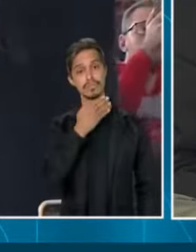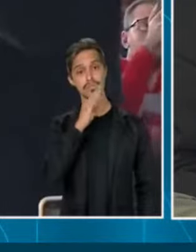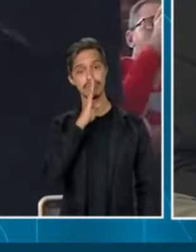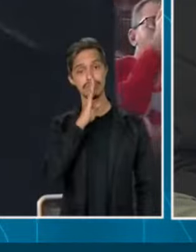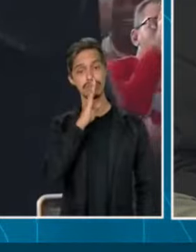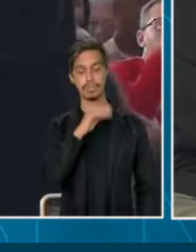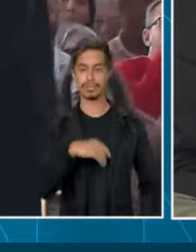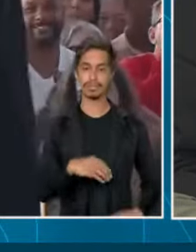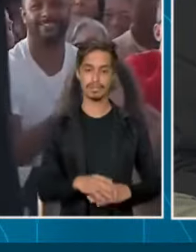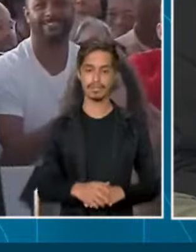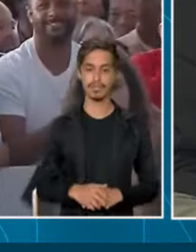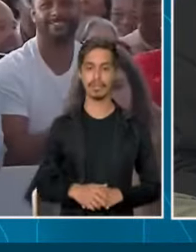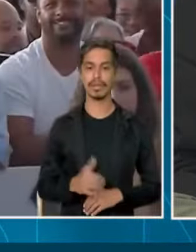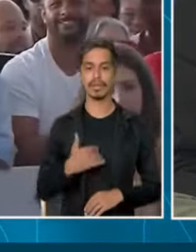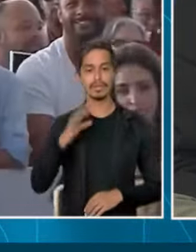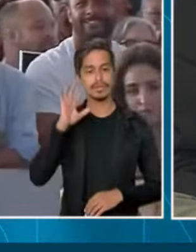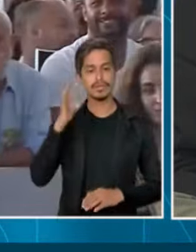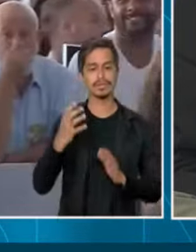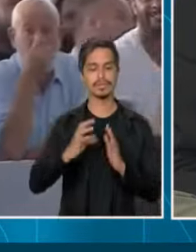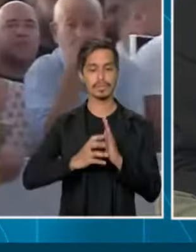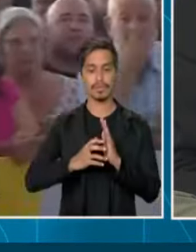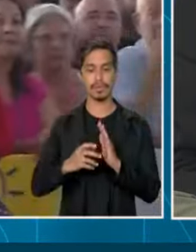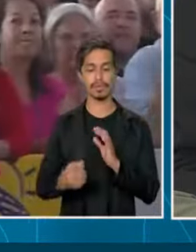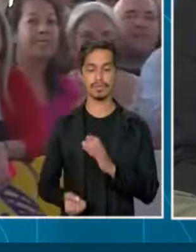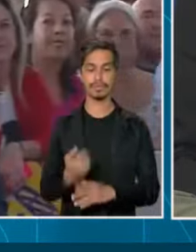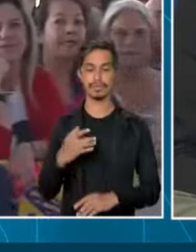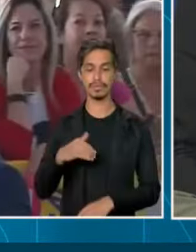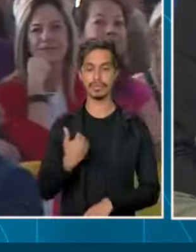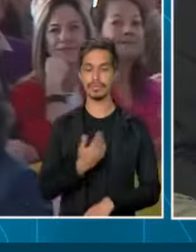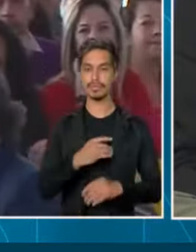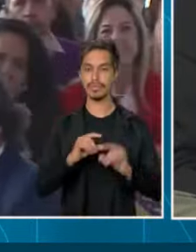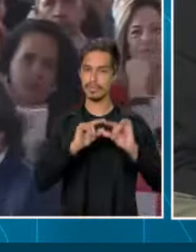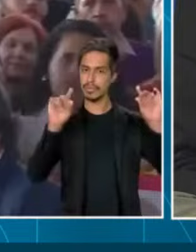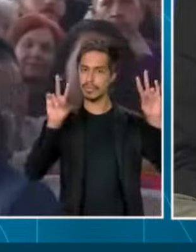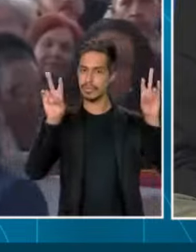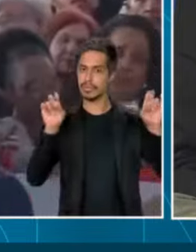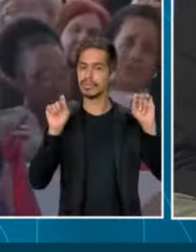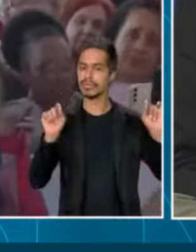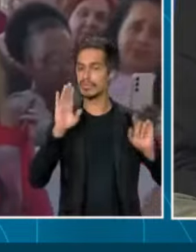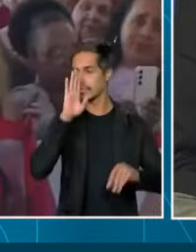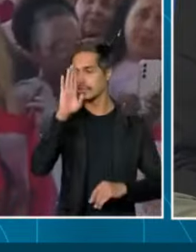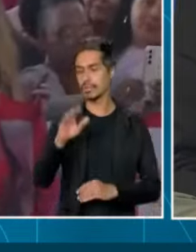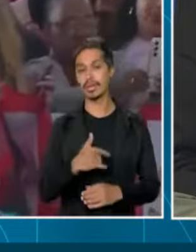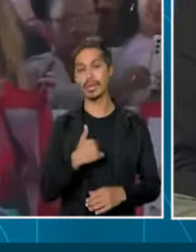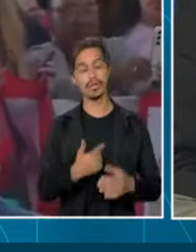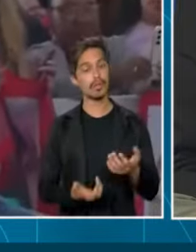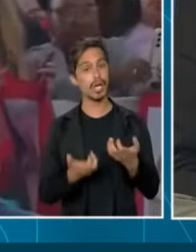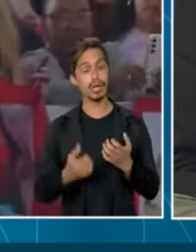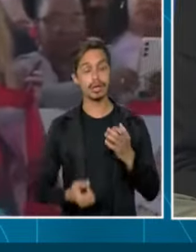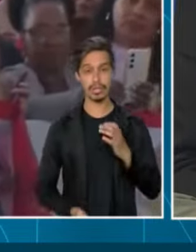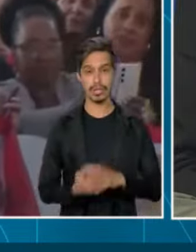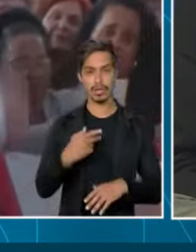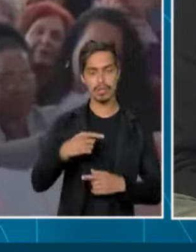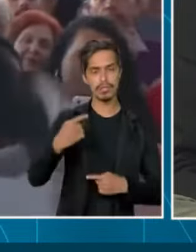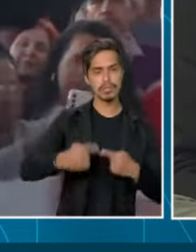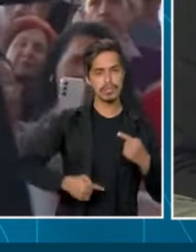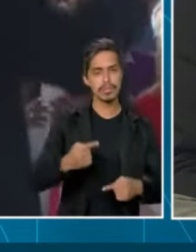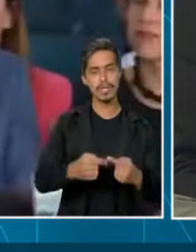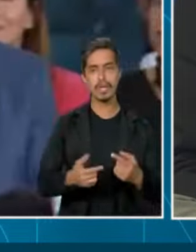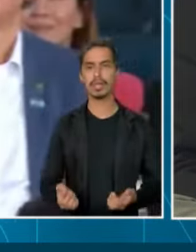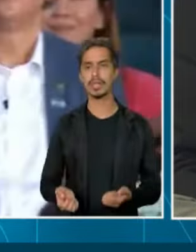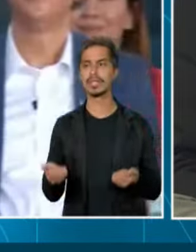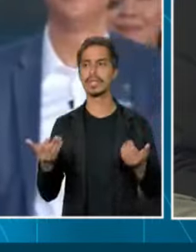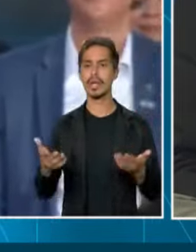desempenho dos mercados, mas fica bem claro que no termo do mérito aí, a população brasileira, em grande parte, está do lado do Lula nesses